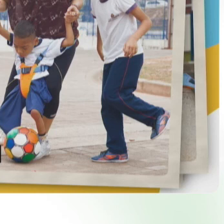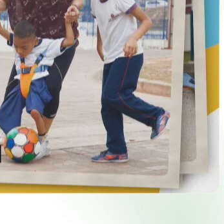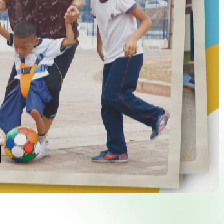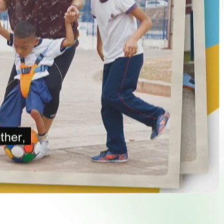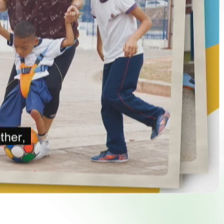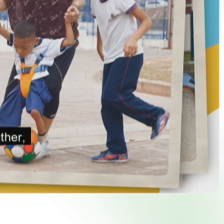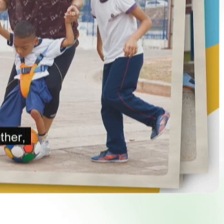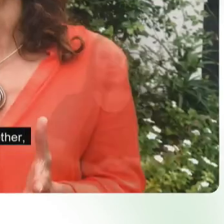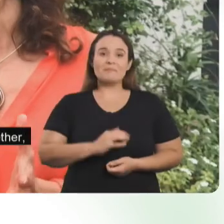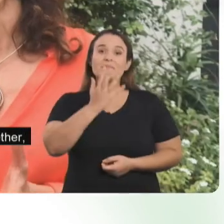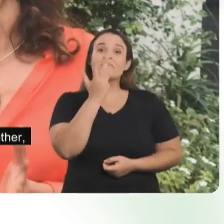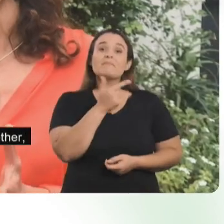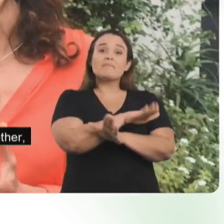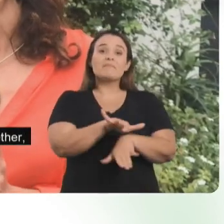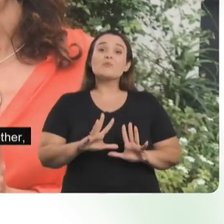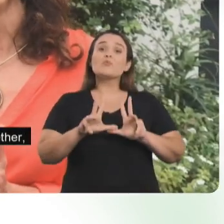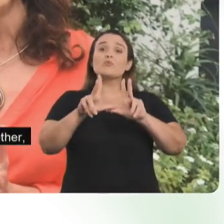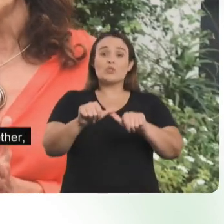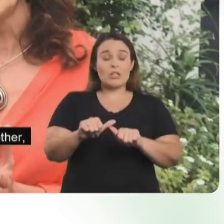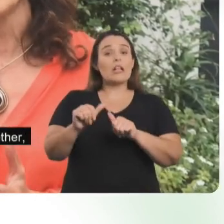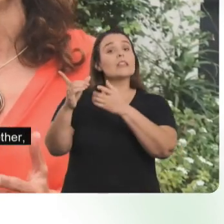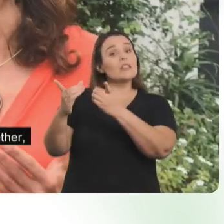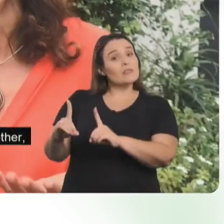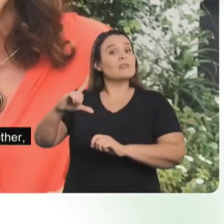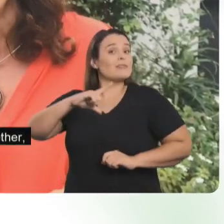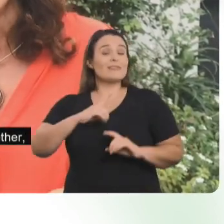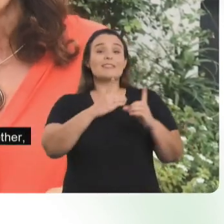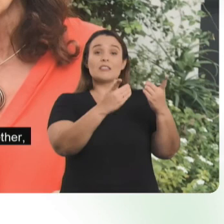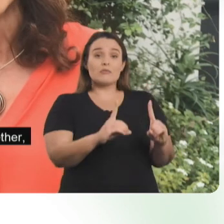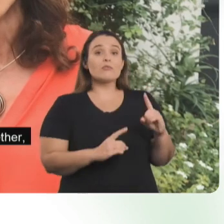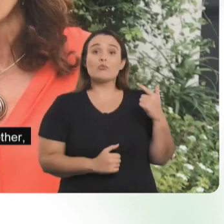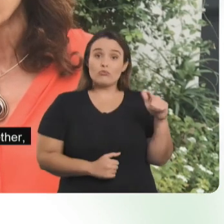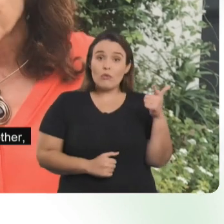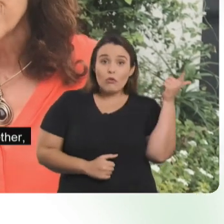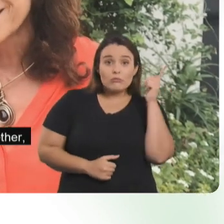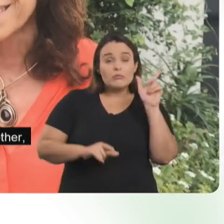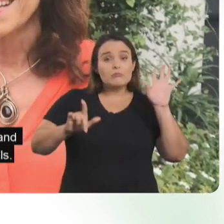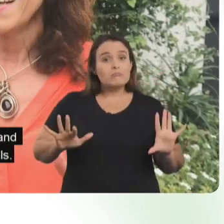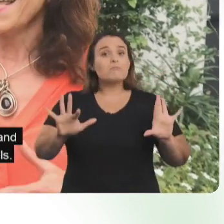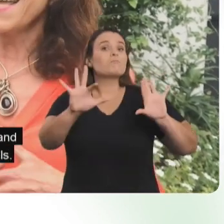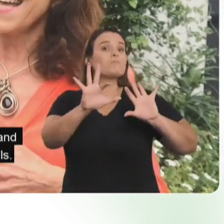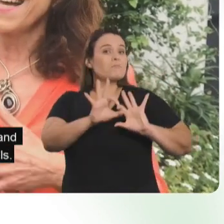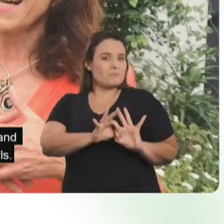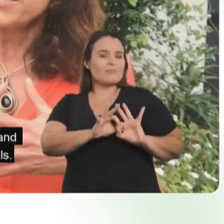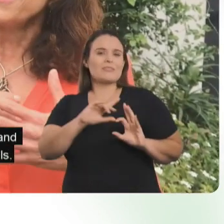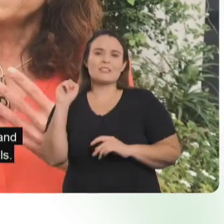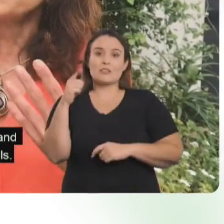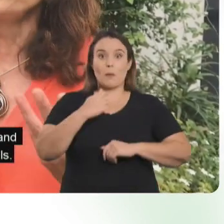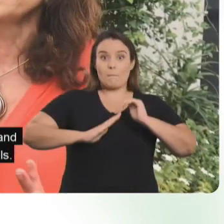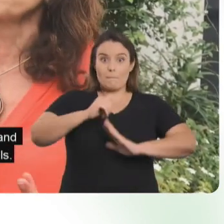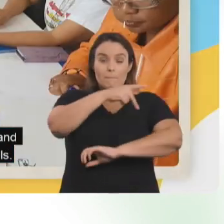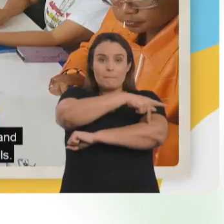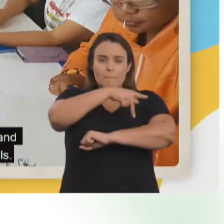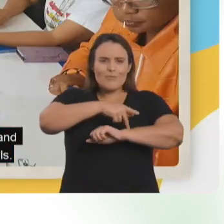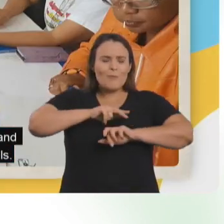turma. E para que todas as crianças com algum tipo de deficiência e sem deficiência possam estar juntas, a gente